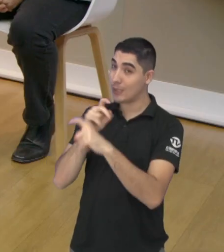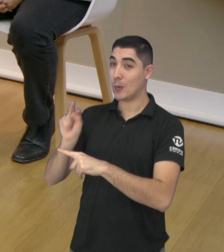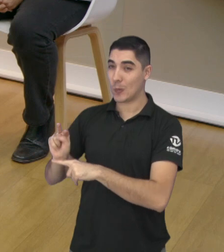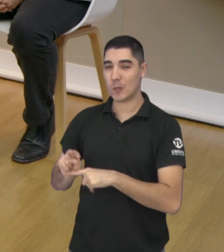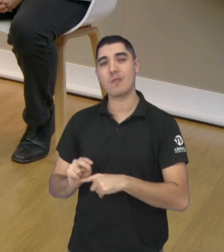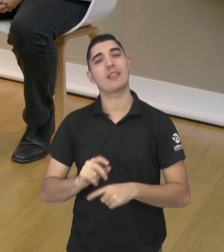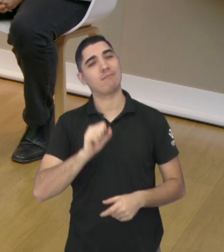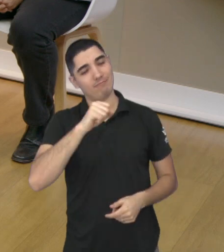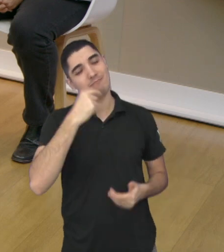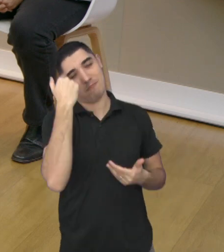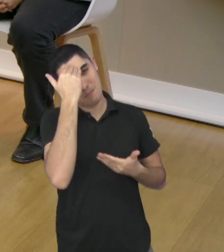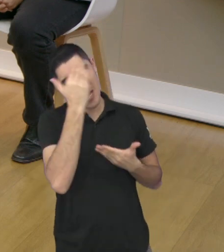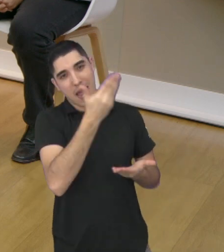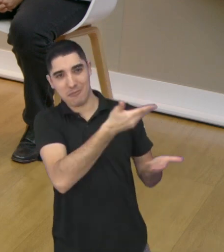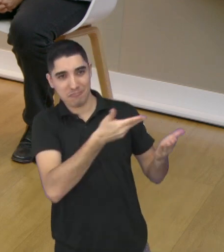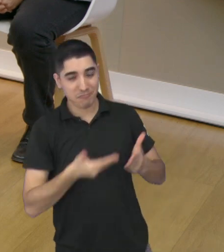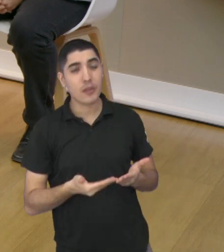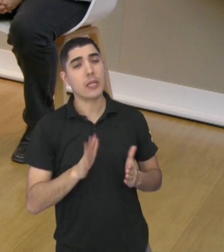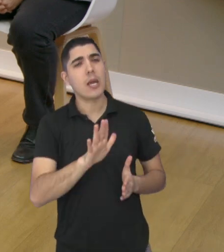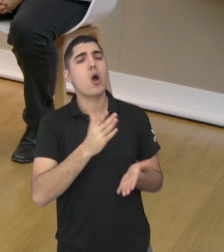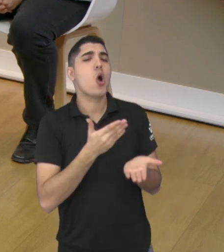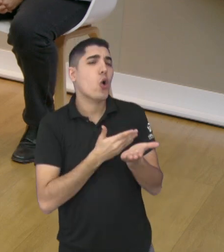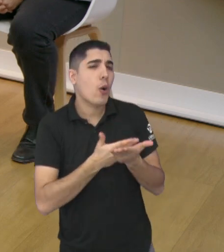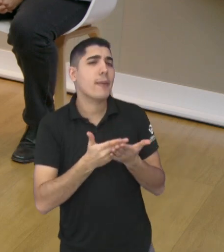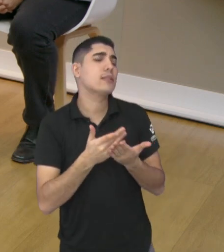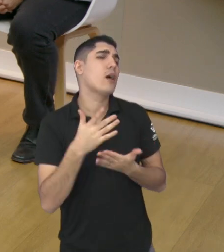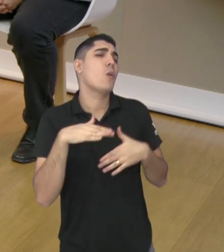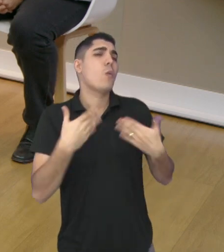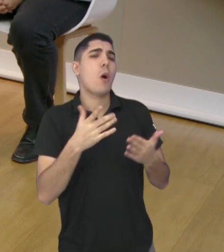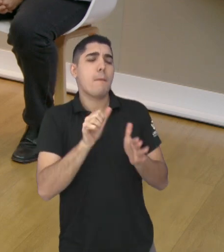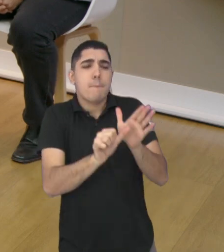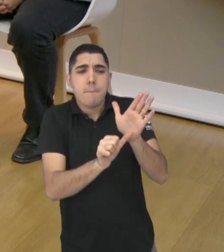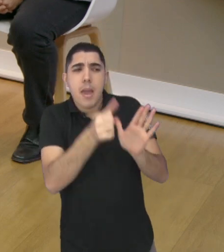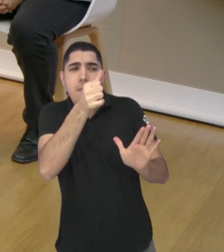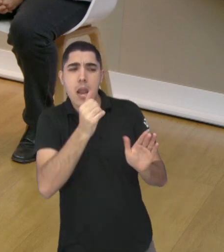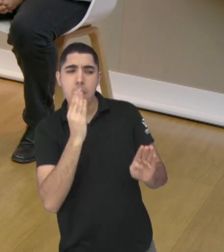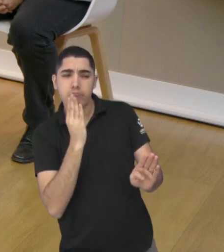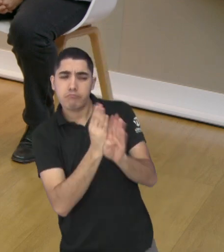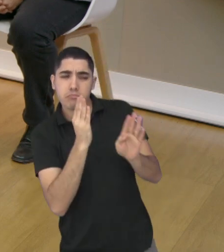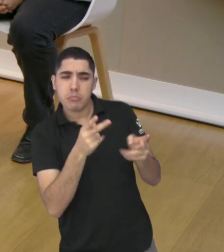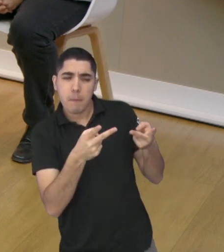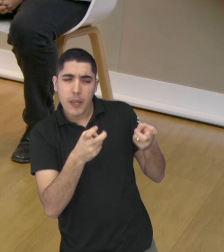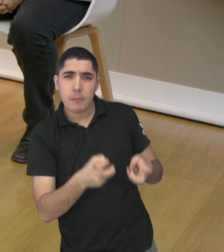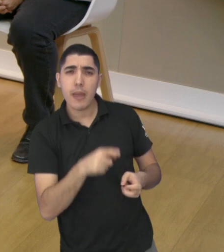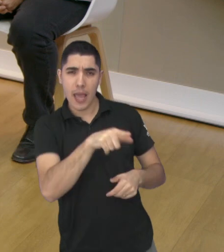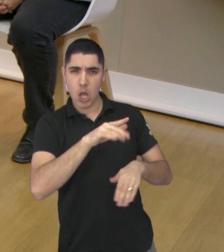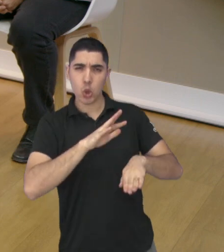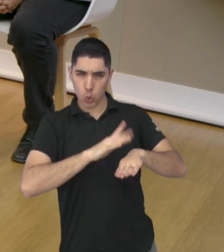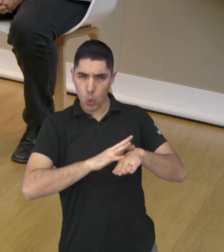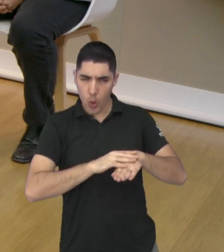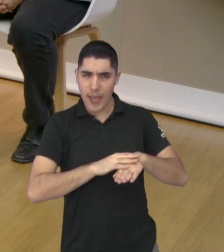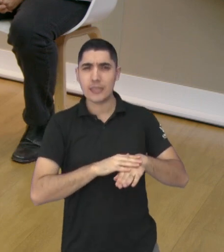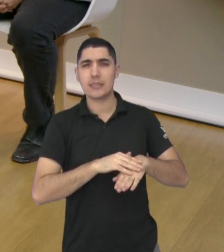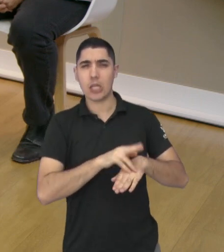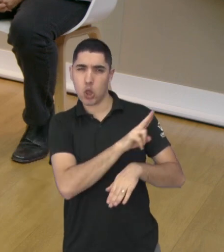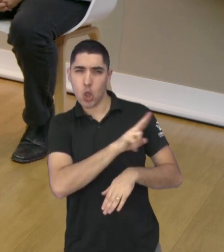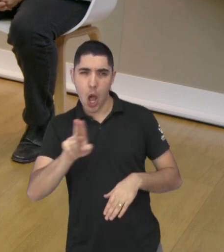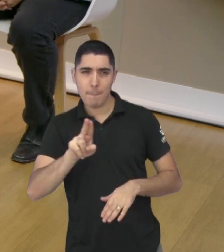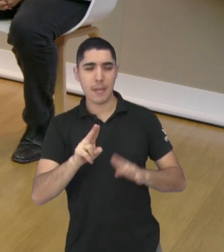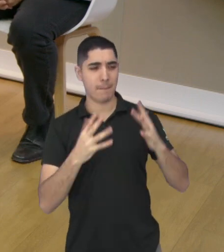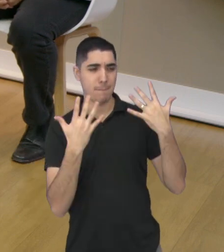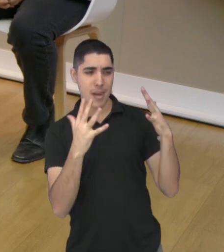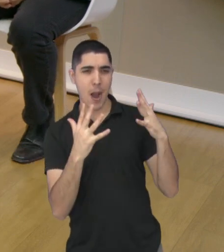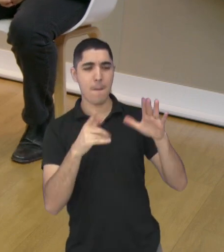Doutor, para a gente começar, como a gente viu na reportagem, quais são os primeiros sintomas da doença mão, pé e boca, que dá um